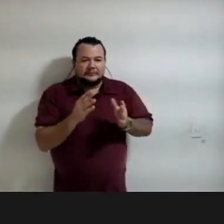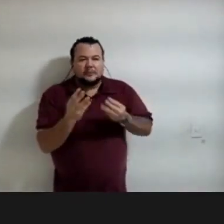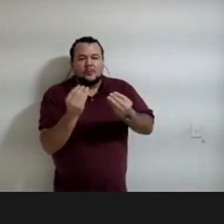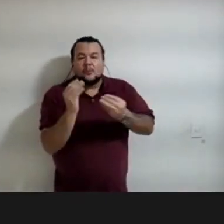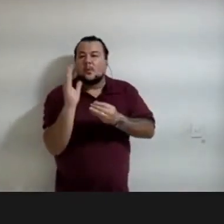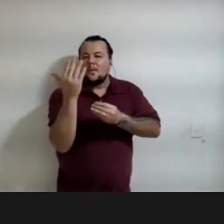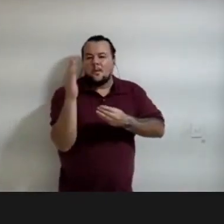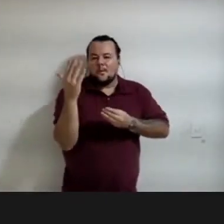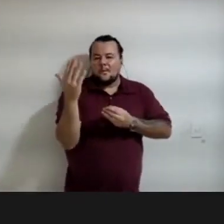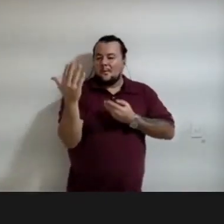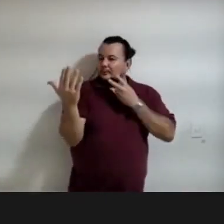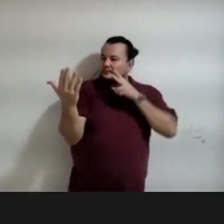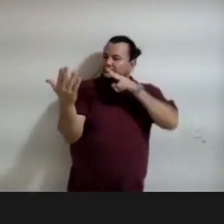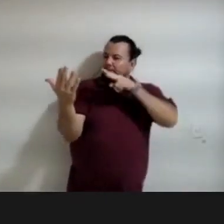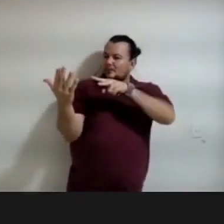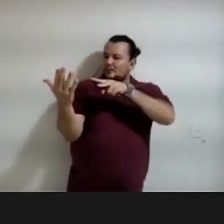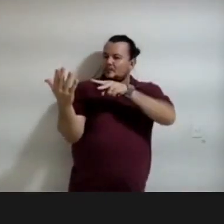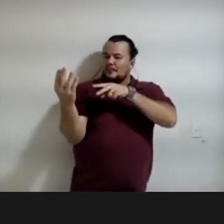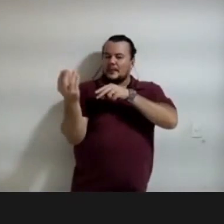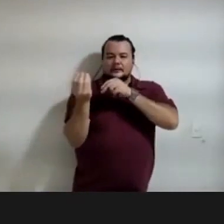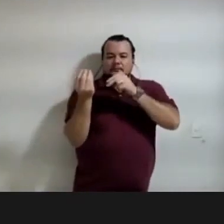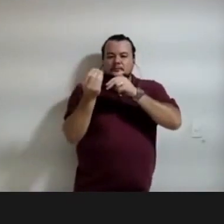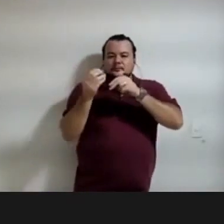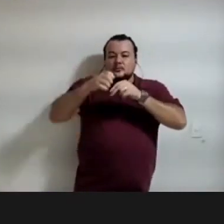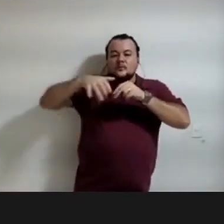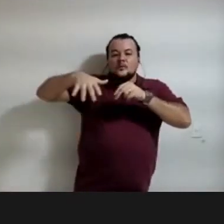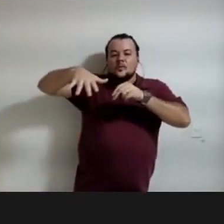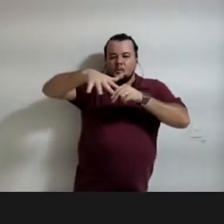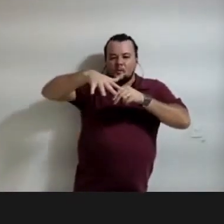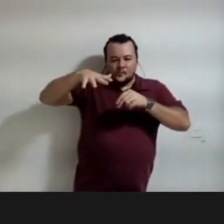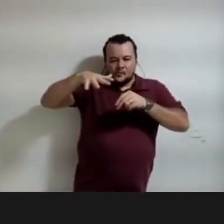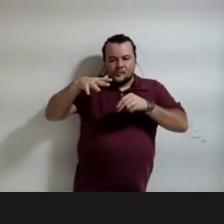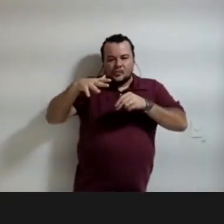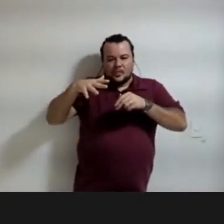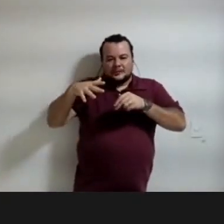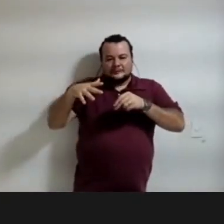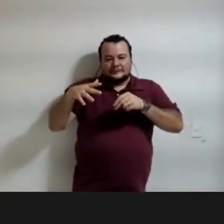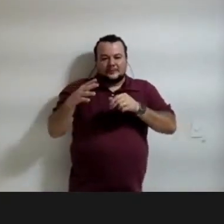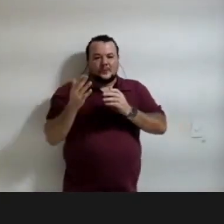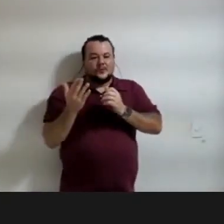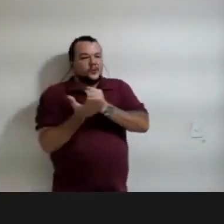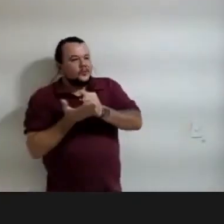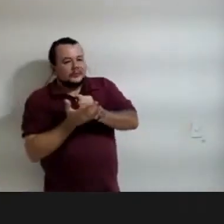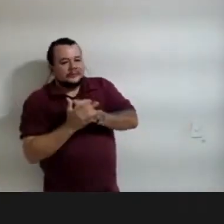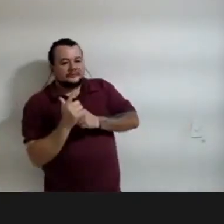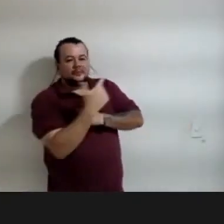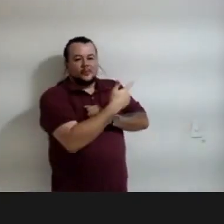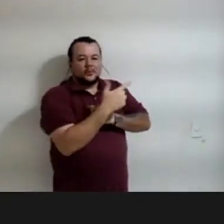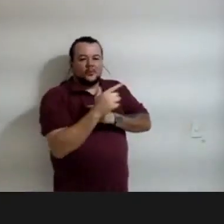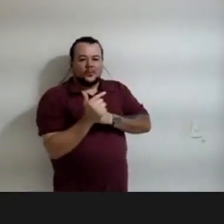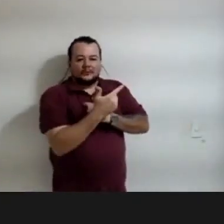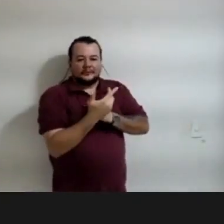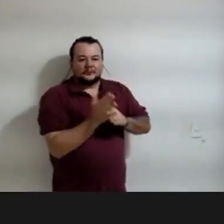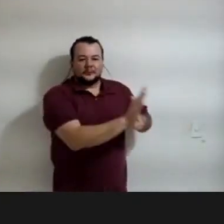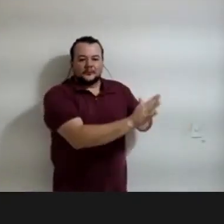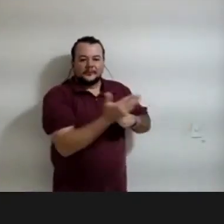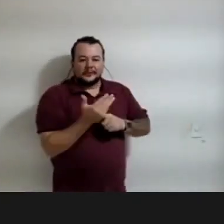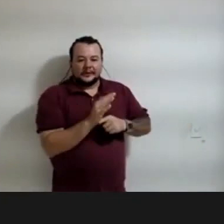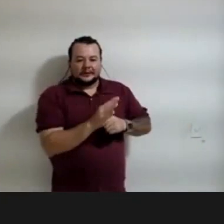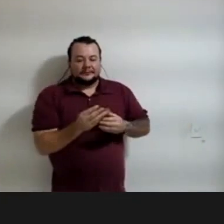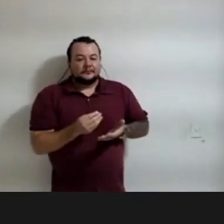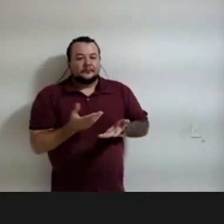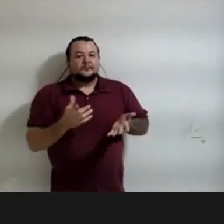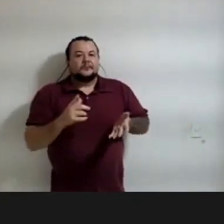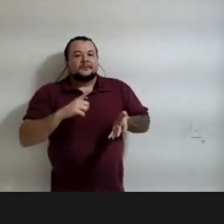nos enxergamos como um campo. Nele nos situamos perante o outro. Nele, a nossa contribuição foi